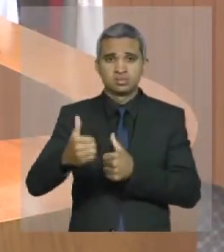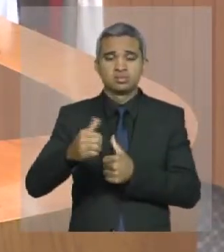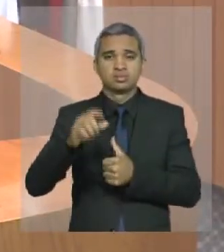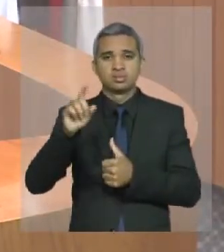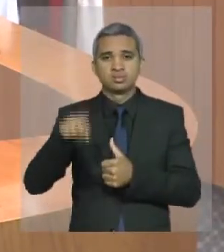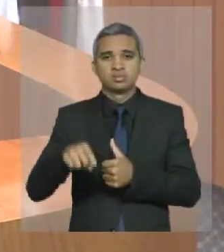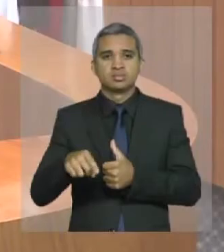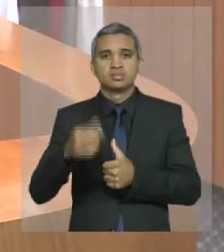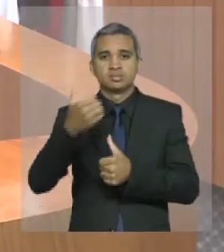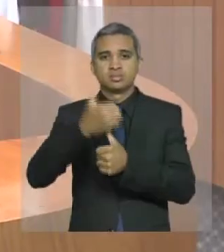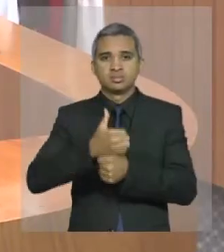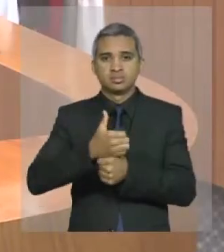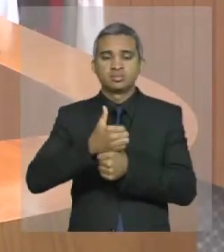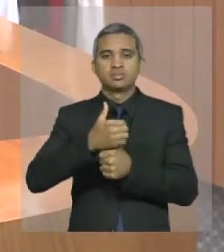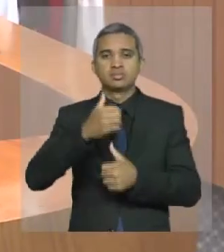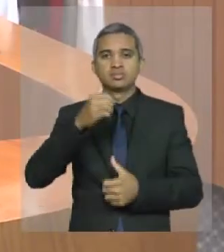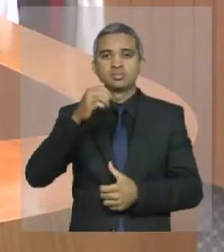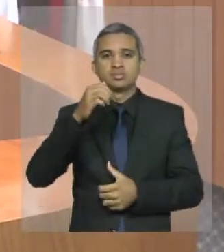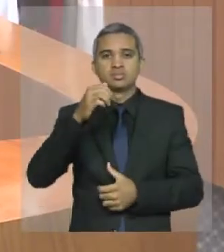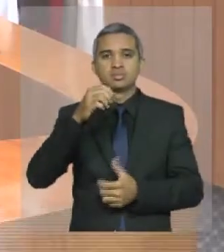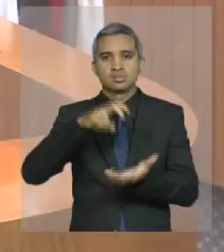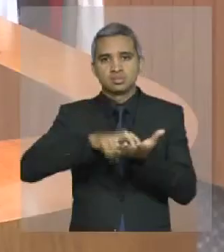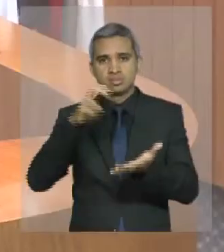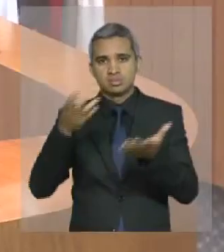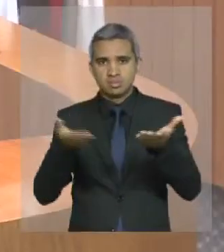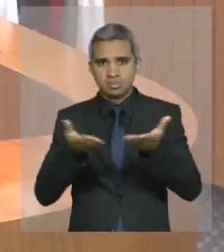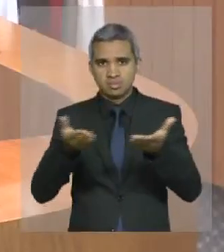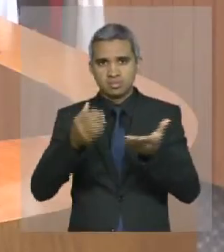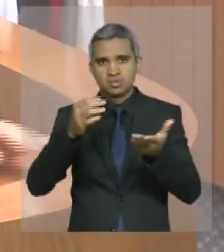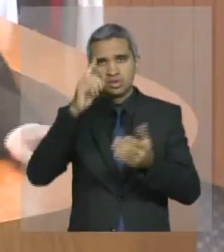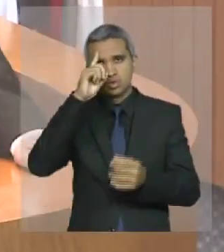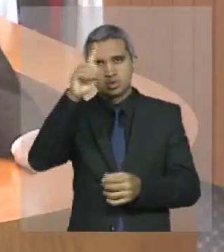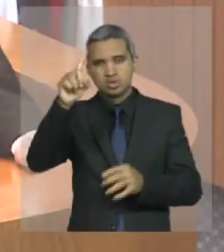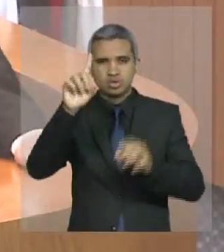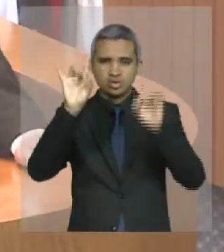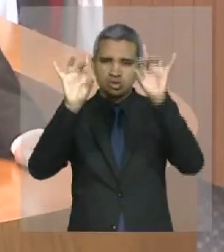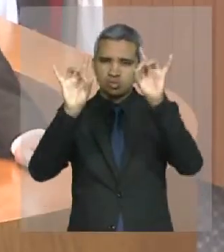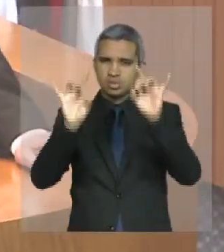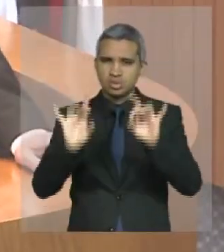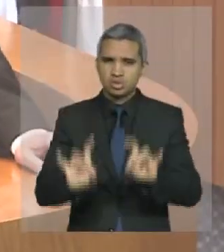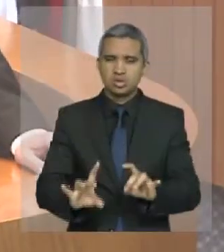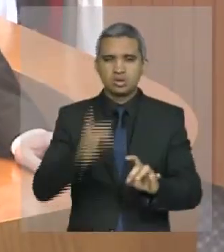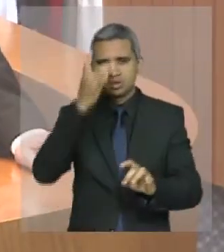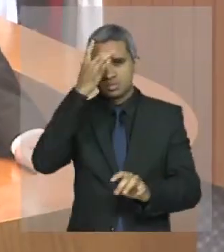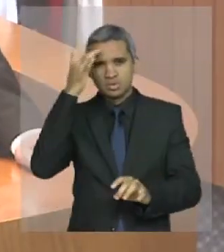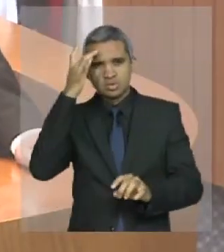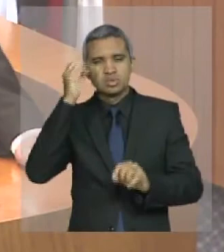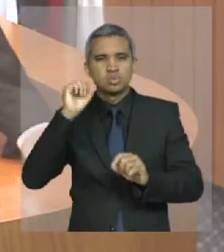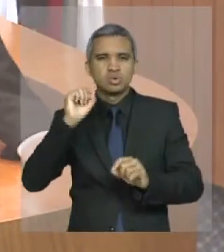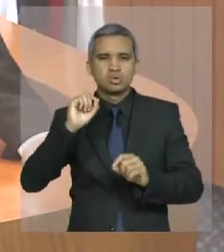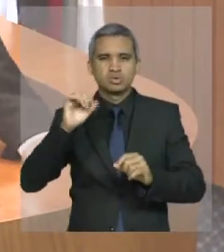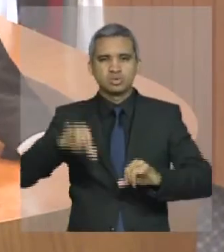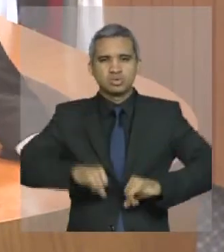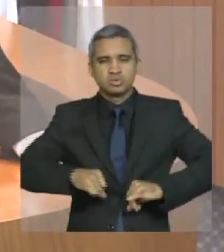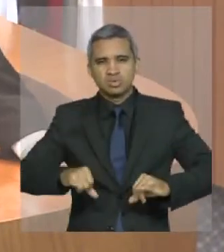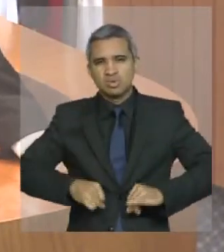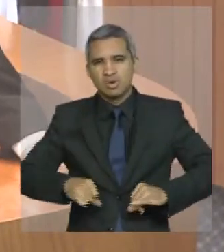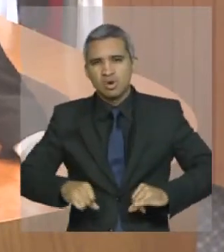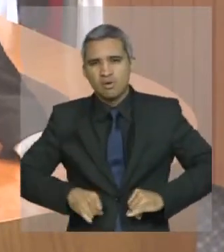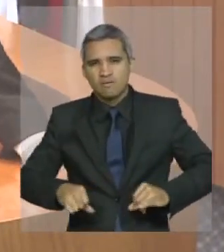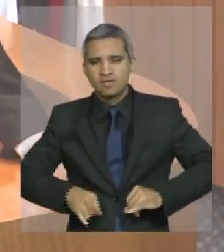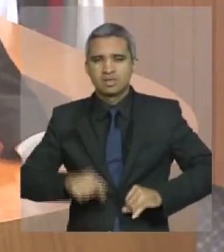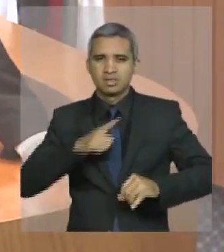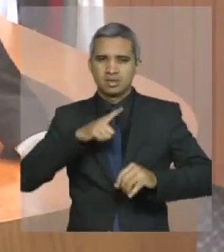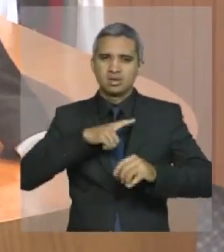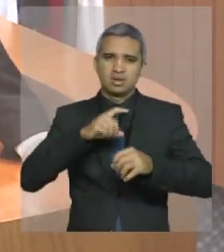na manhã de hoje, que considera uma data histórica para todos aqueles que lutam contra o câncer. E mais do que isso, fica um convite